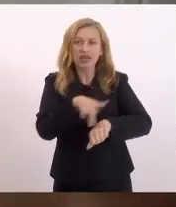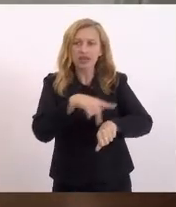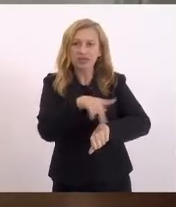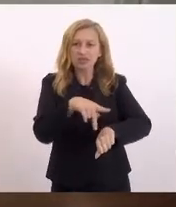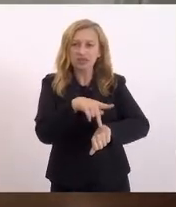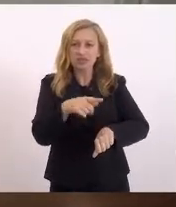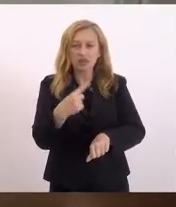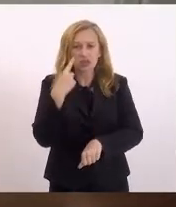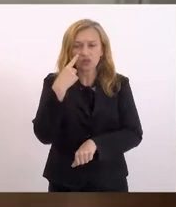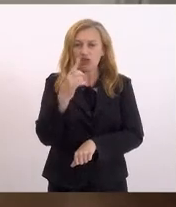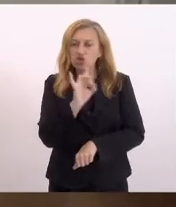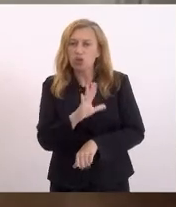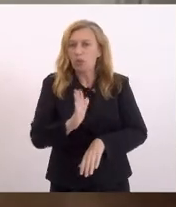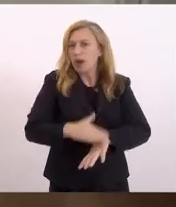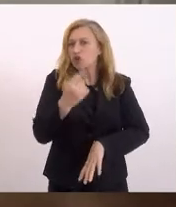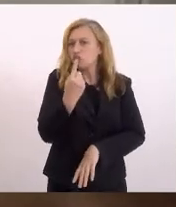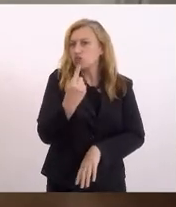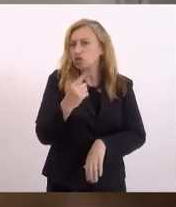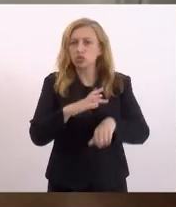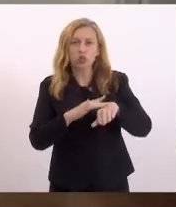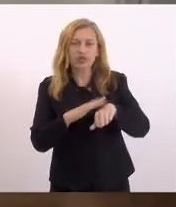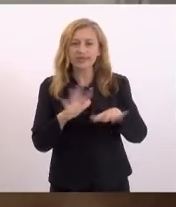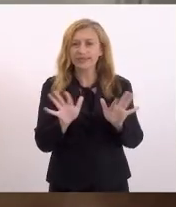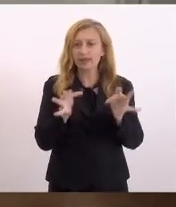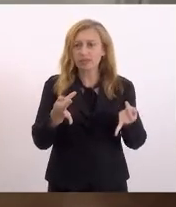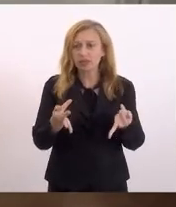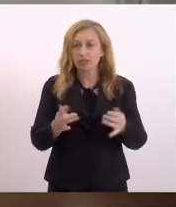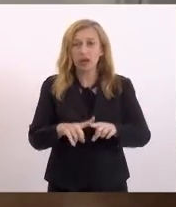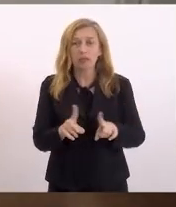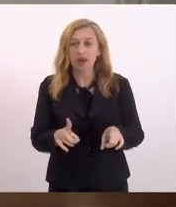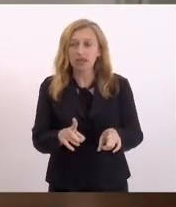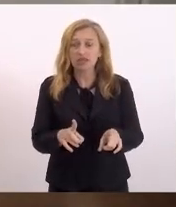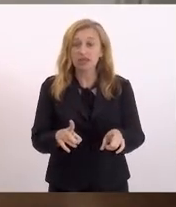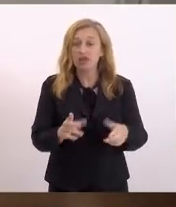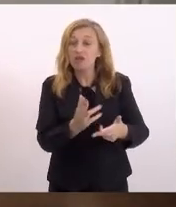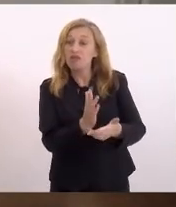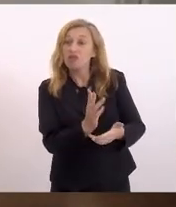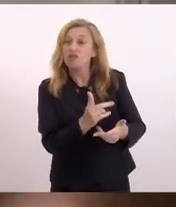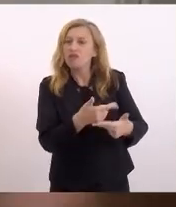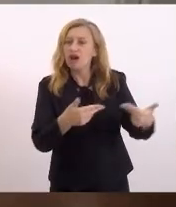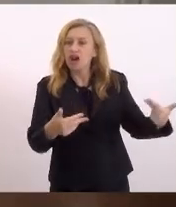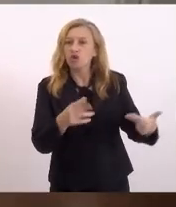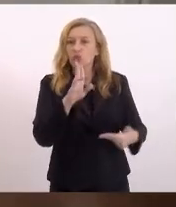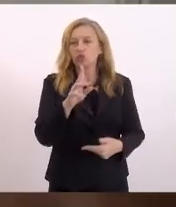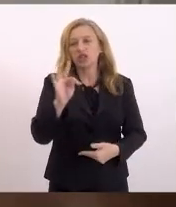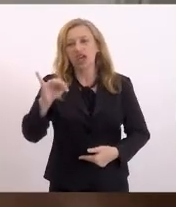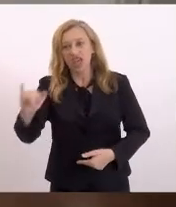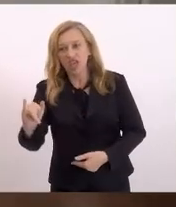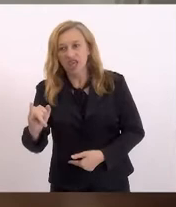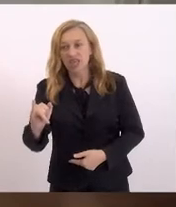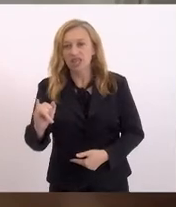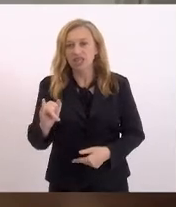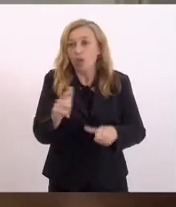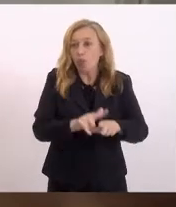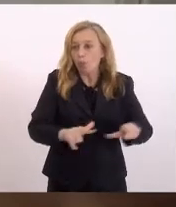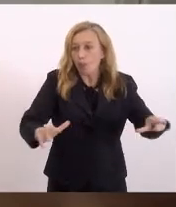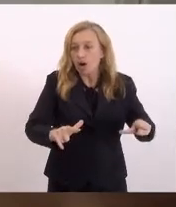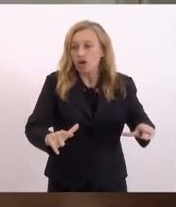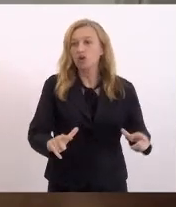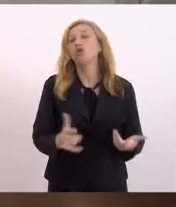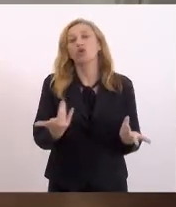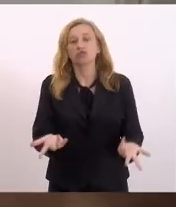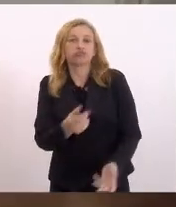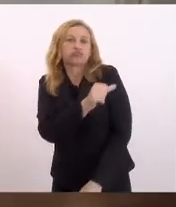apenas mais uma doença. A verdade é que as UTIs estão vazias, hospitais estão cheios por conta apenas do